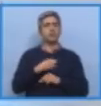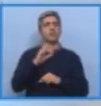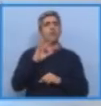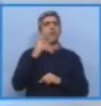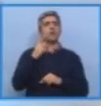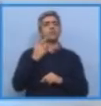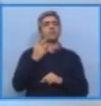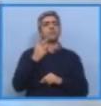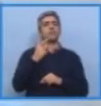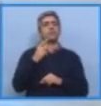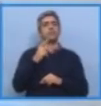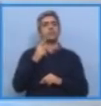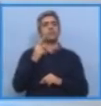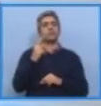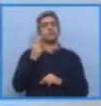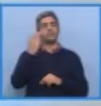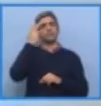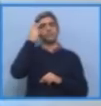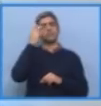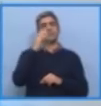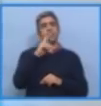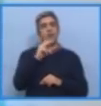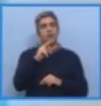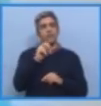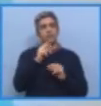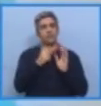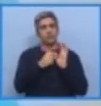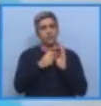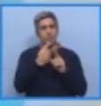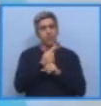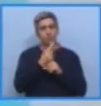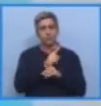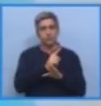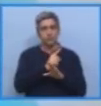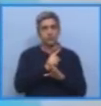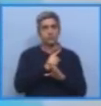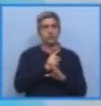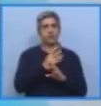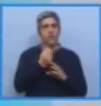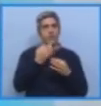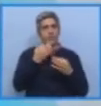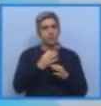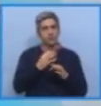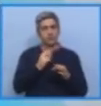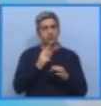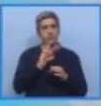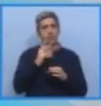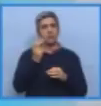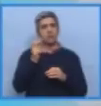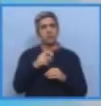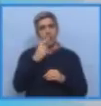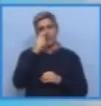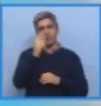surge não o cravo, não as coisas, por muita dignidade que tenham, mas quando lhe